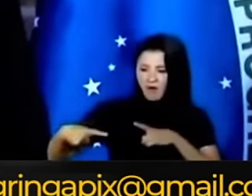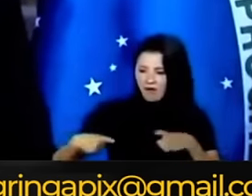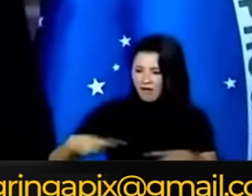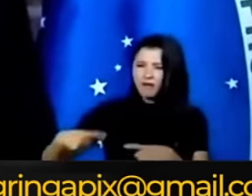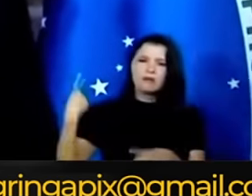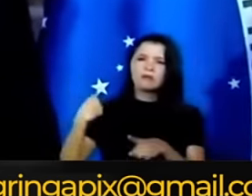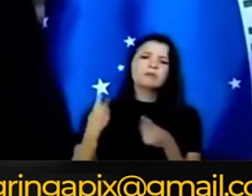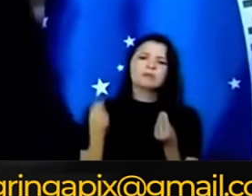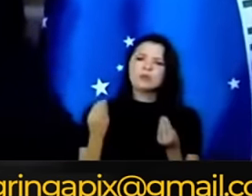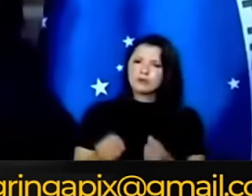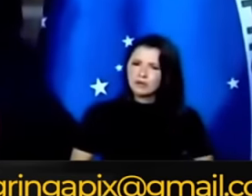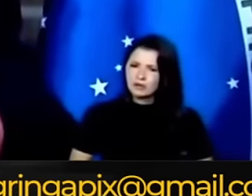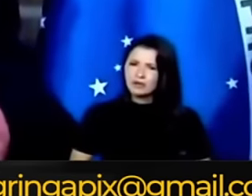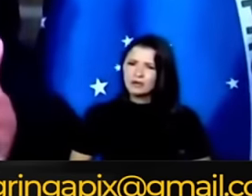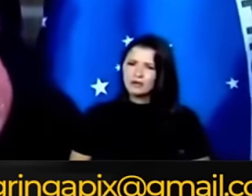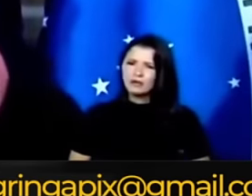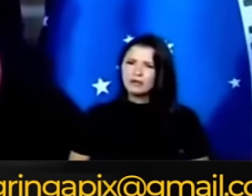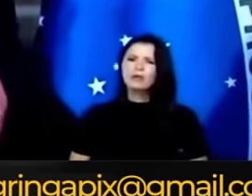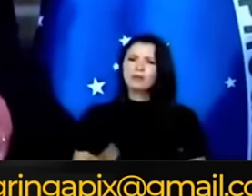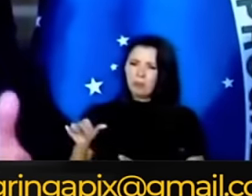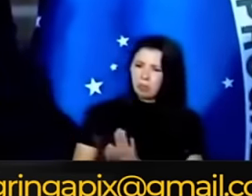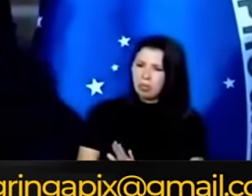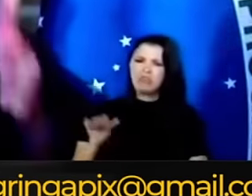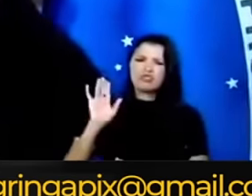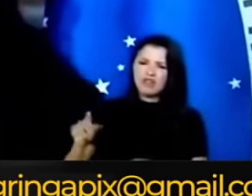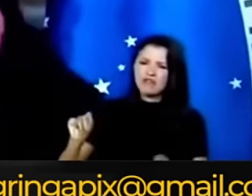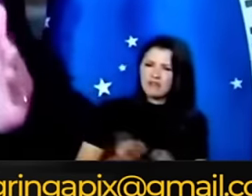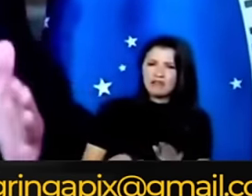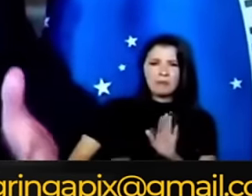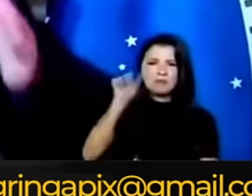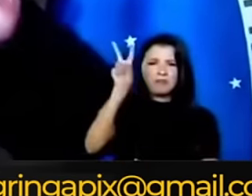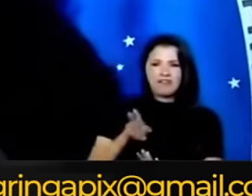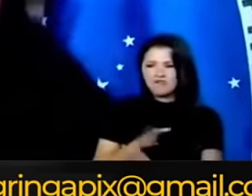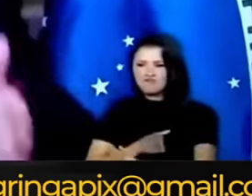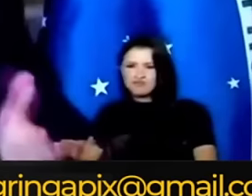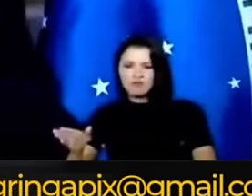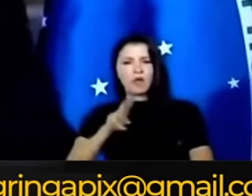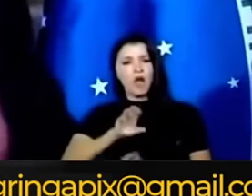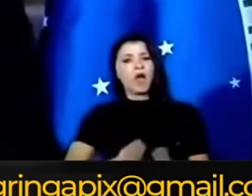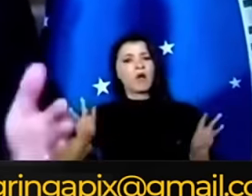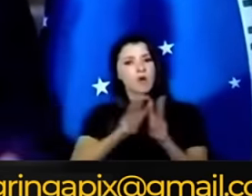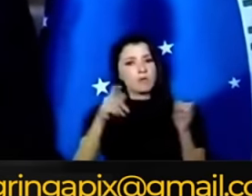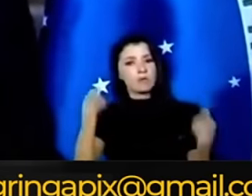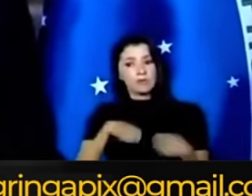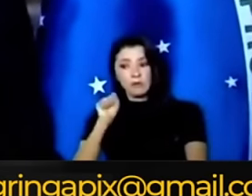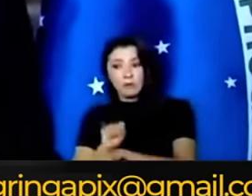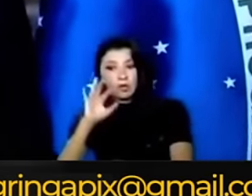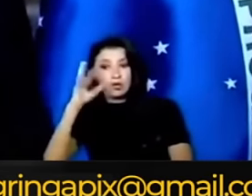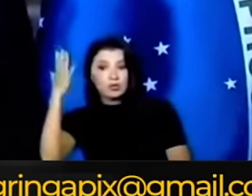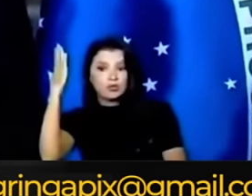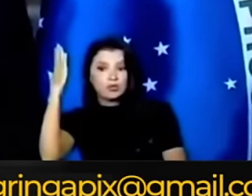há por a desgraça foi feita no primeiro atentado a ONU deveria intervir para que encontrasse uma